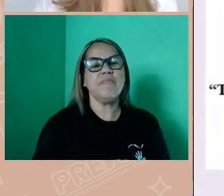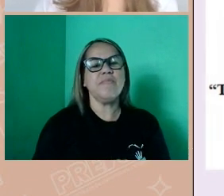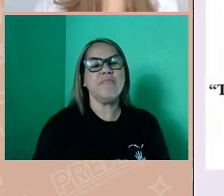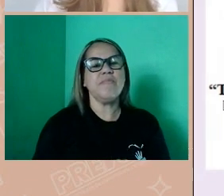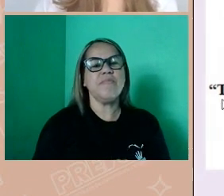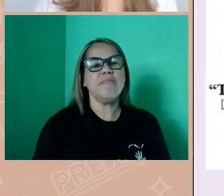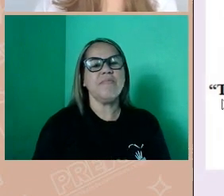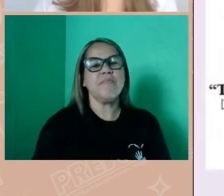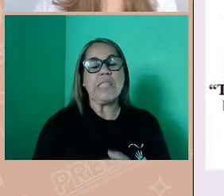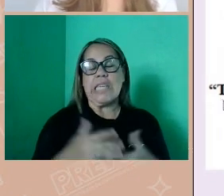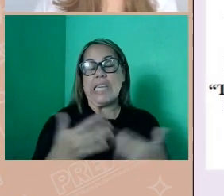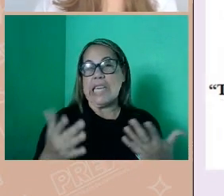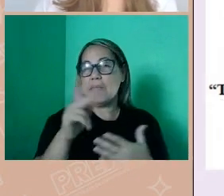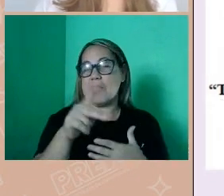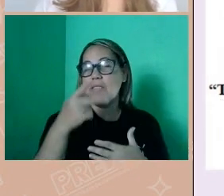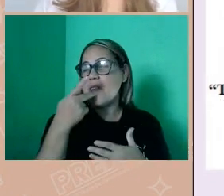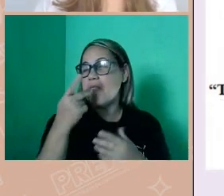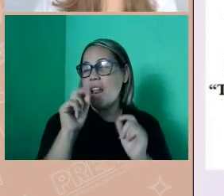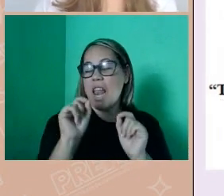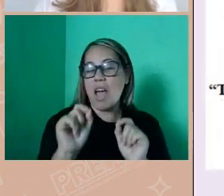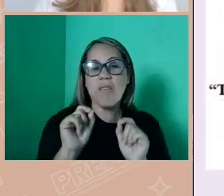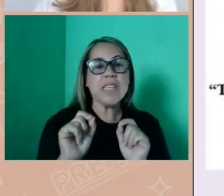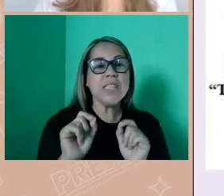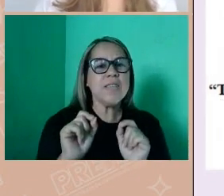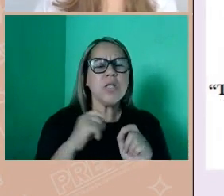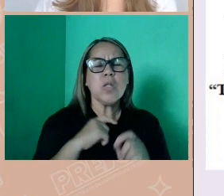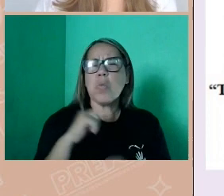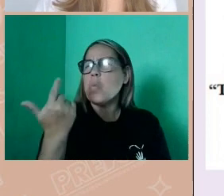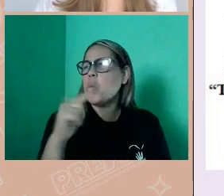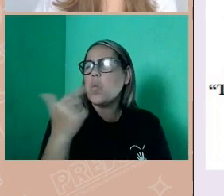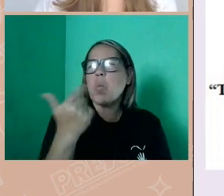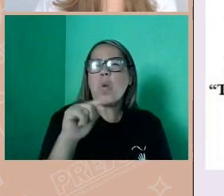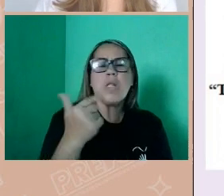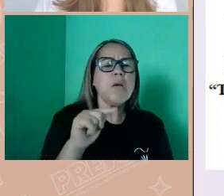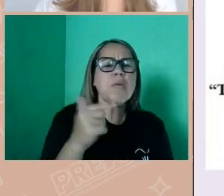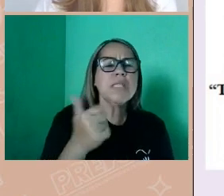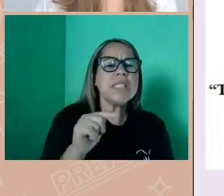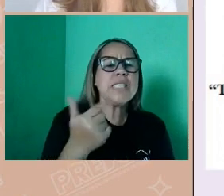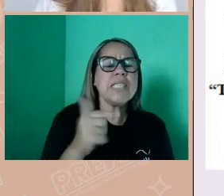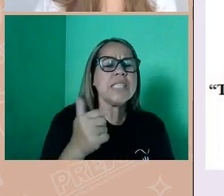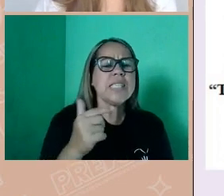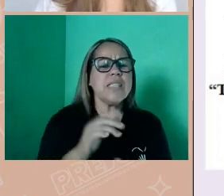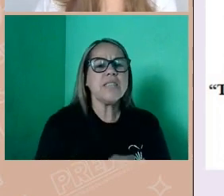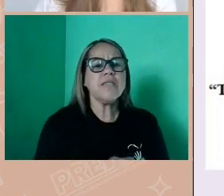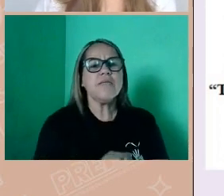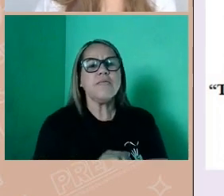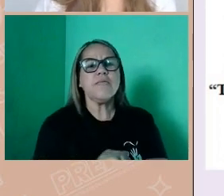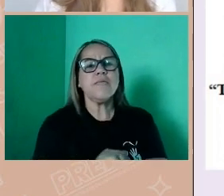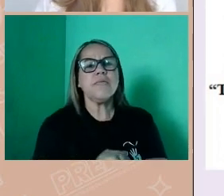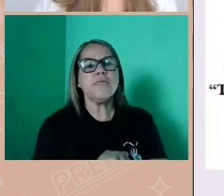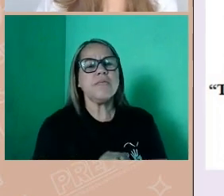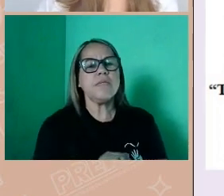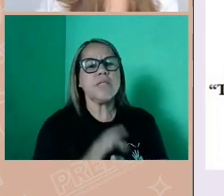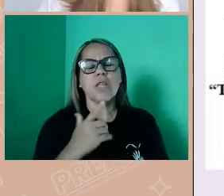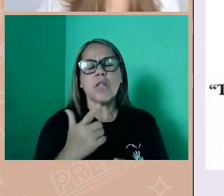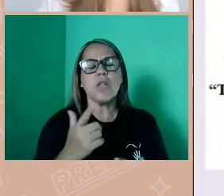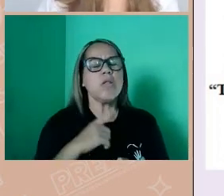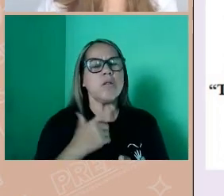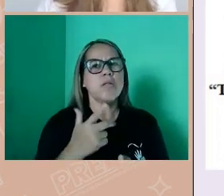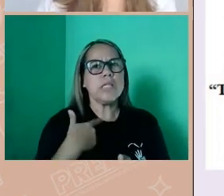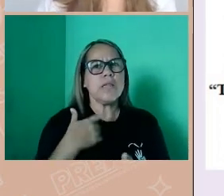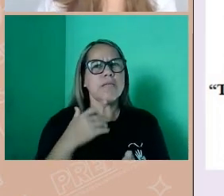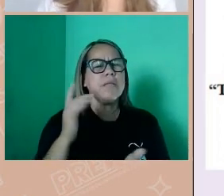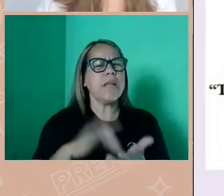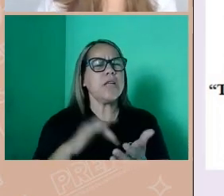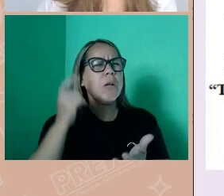então aqui ela está dizendo o seguinte que não há nenhum ícone olha a palavra icons to click para clicar então quando a gente pensa